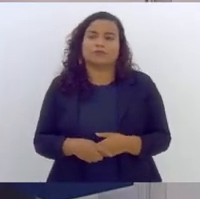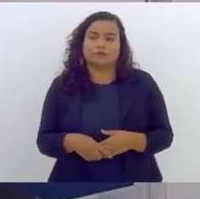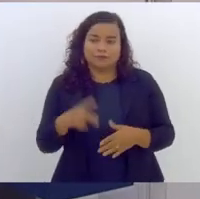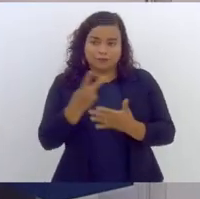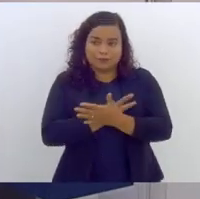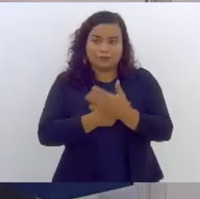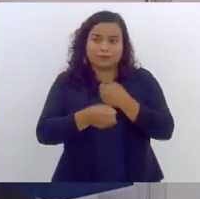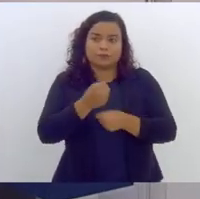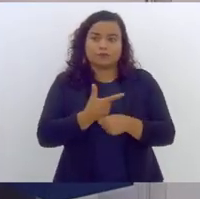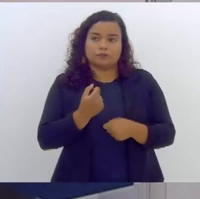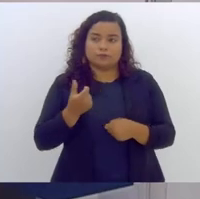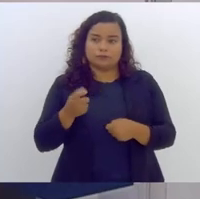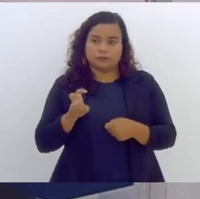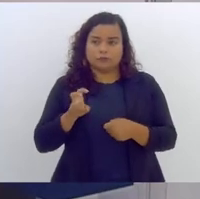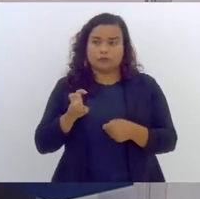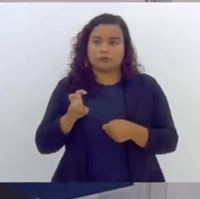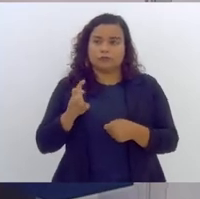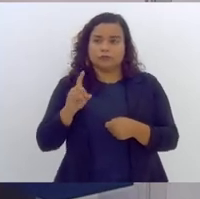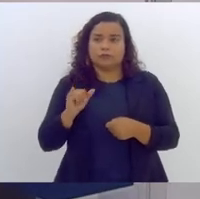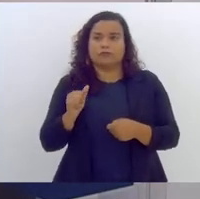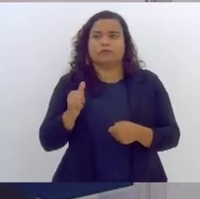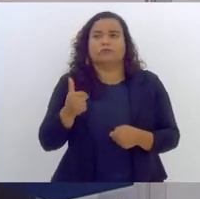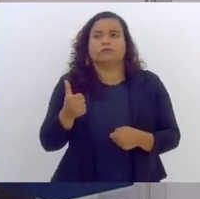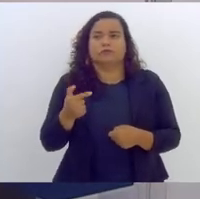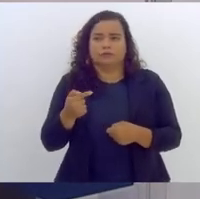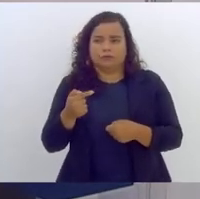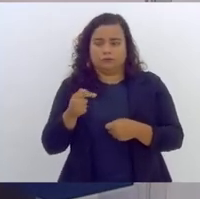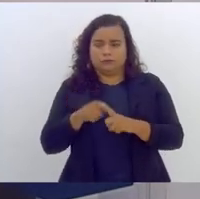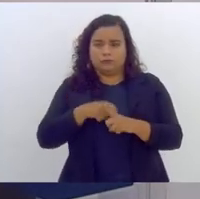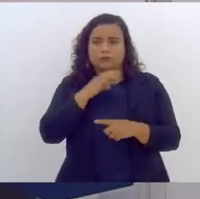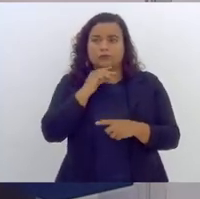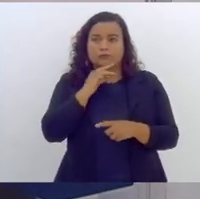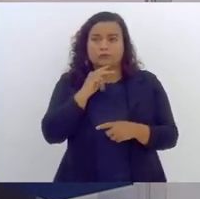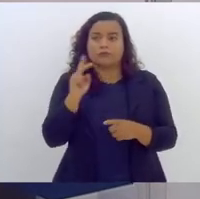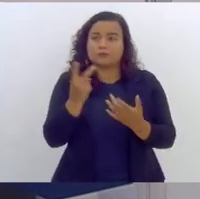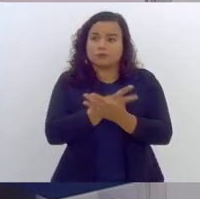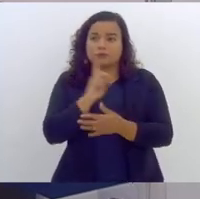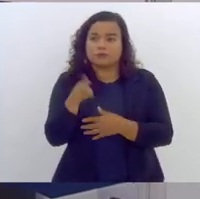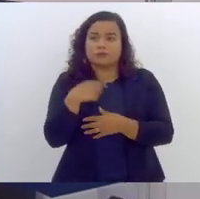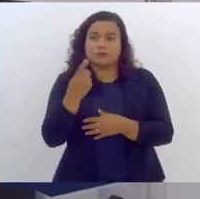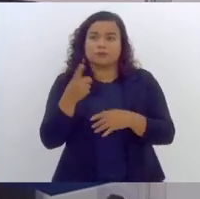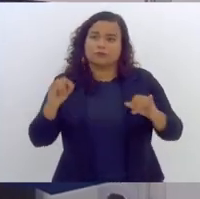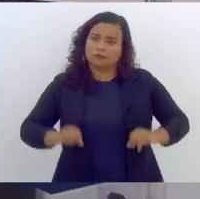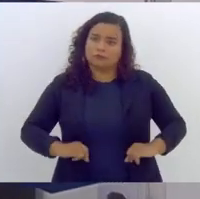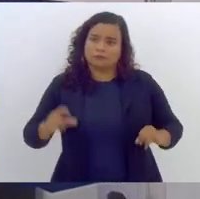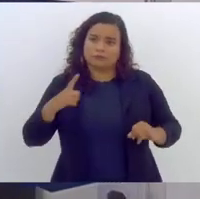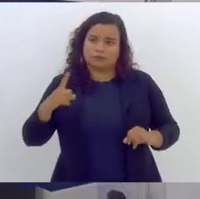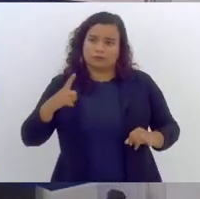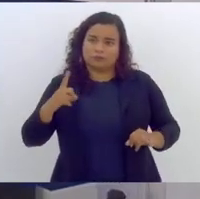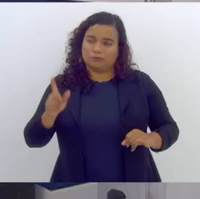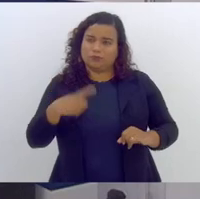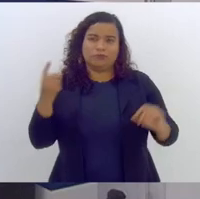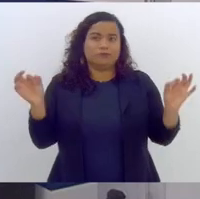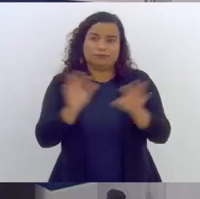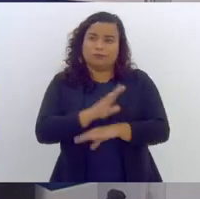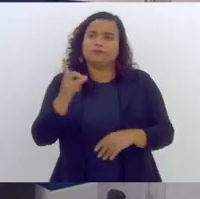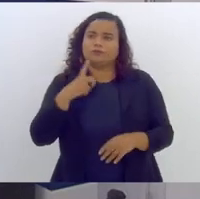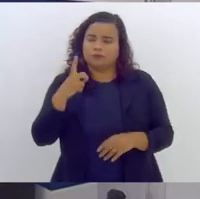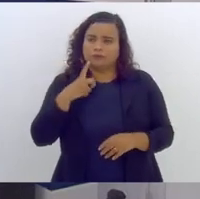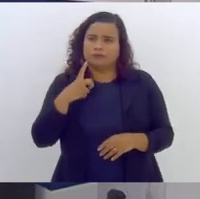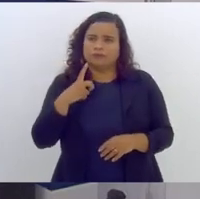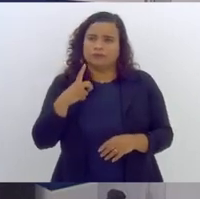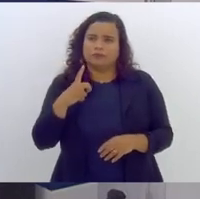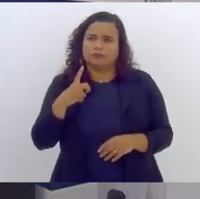ocorreu em 2015 27 de Março 2015 com isso nós chamamos atingidos Estamos prontos na verdade